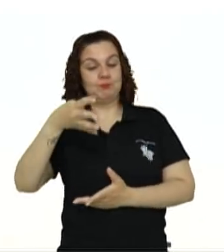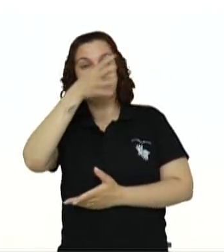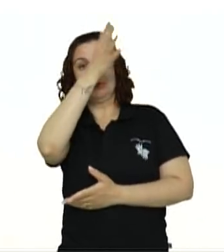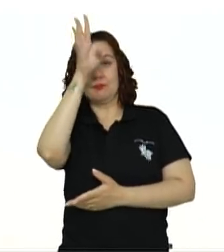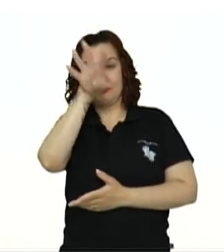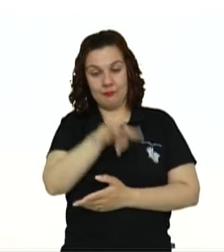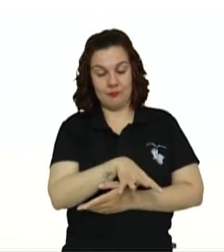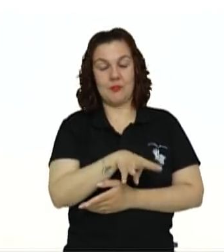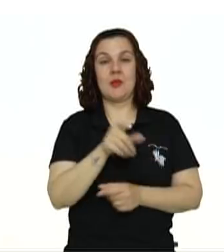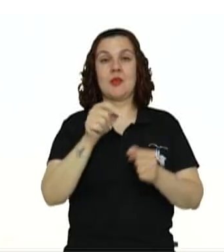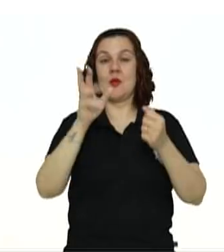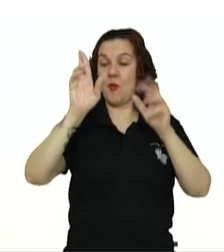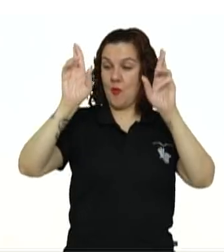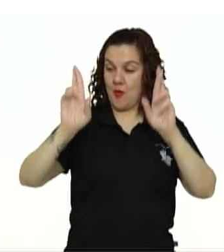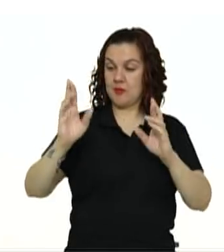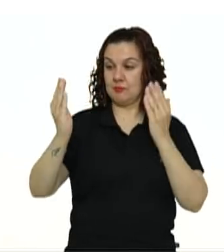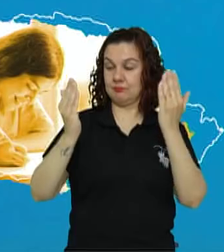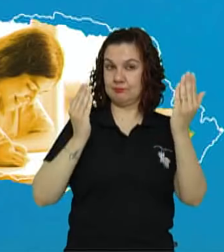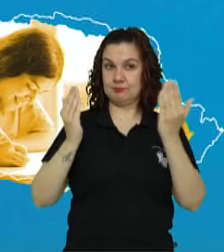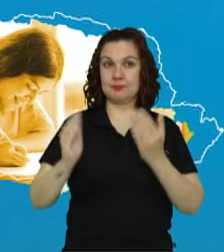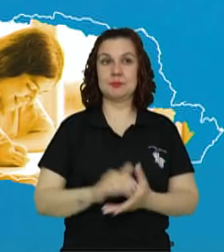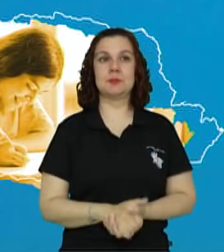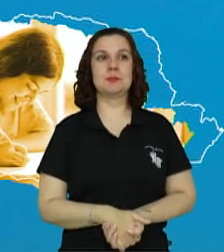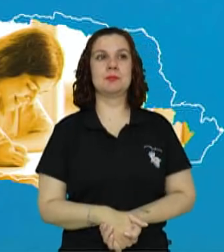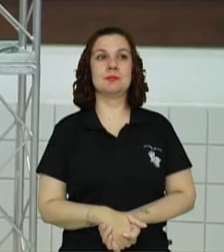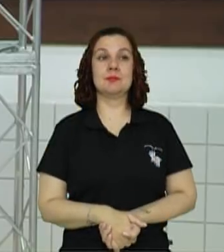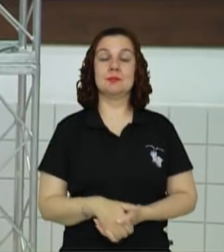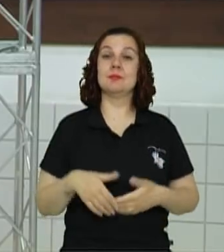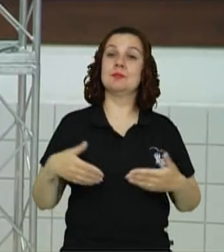paralelas, razão entre segmentos.